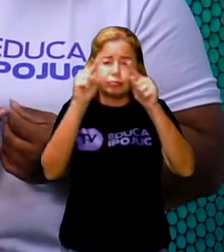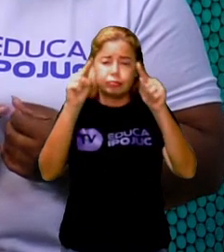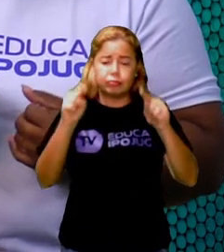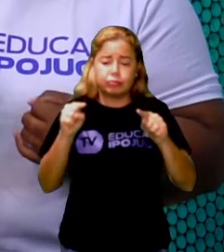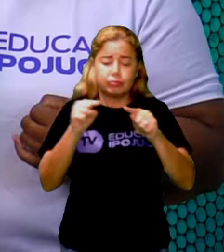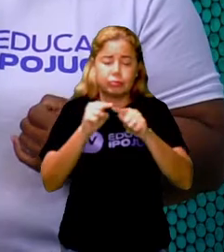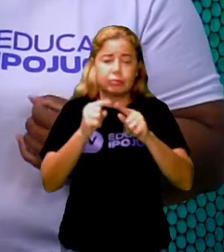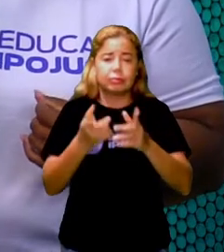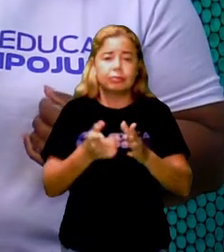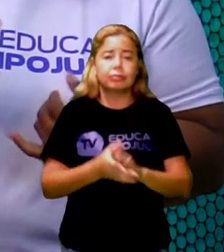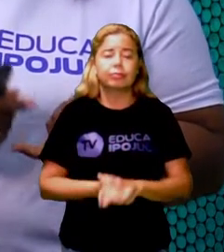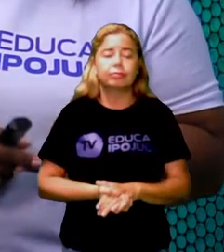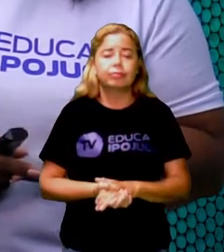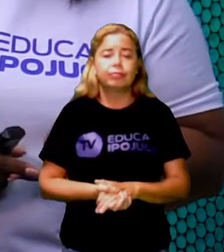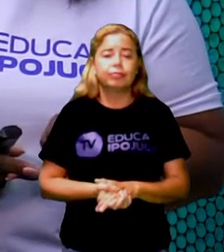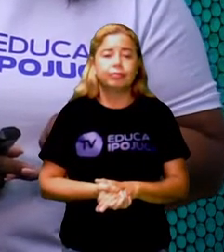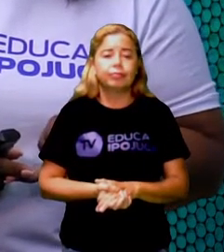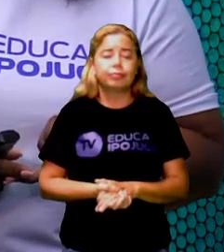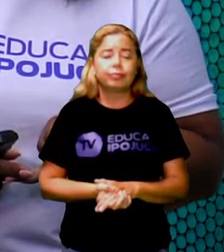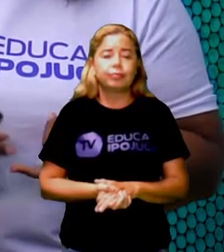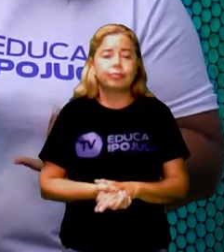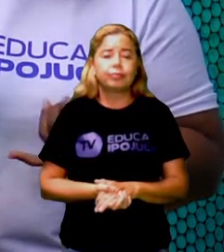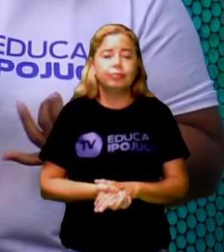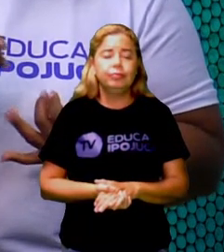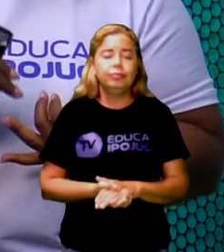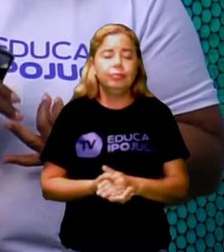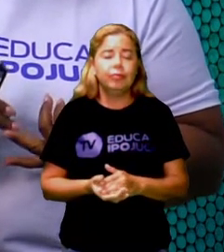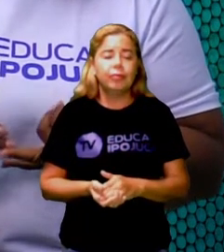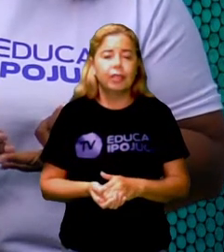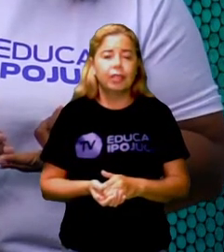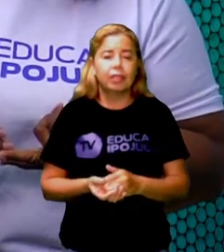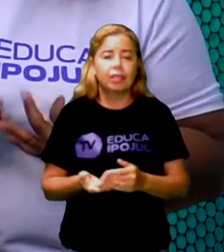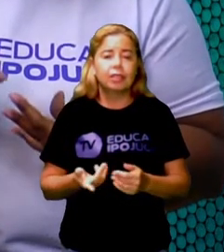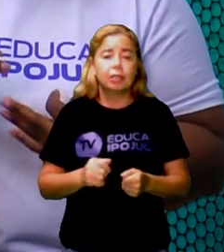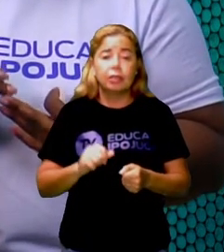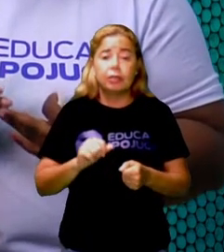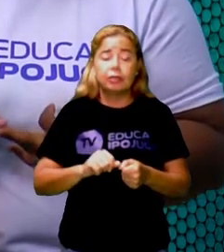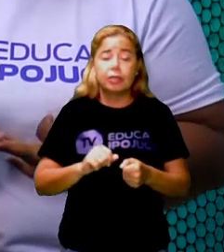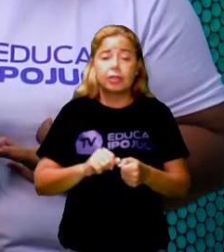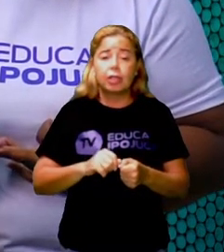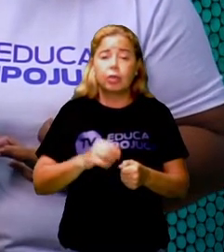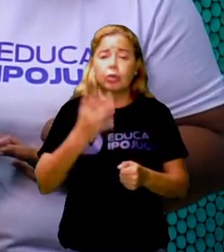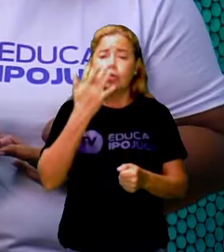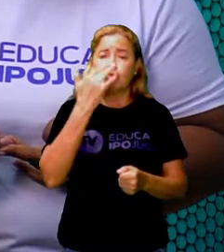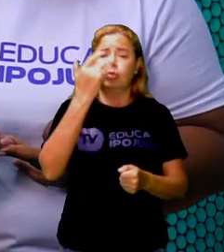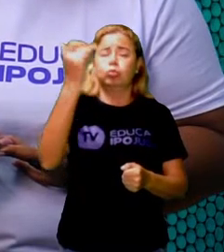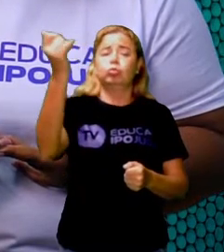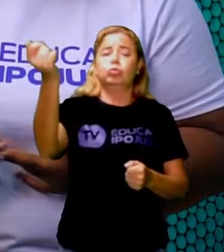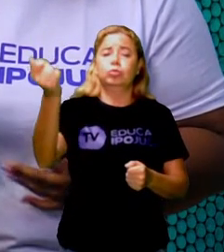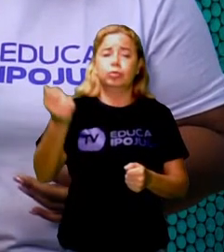tá? Eram confeccionadas com ouro e prata,